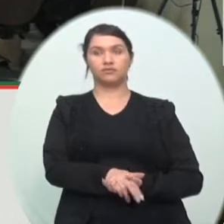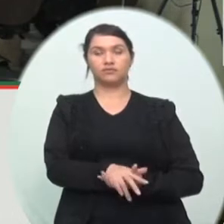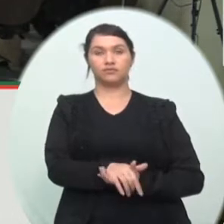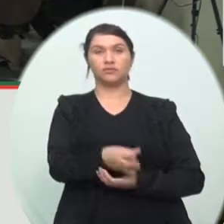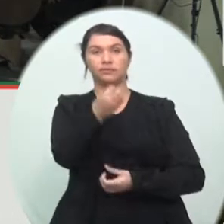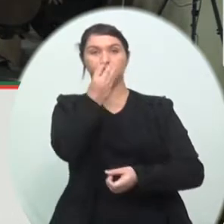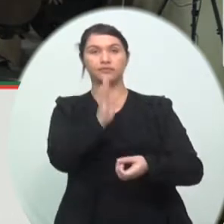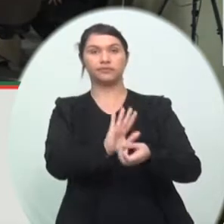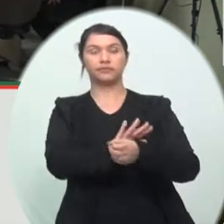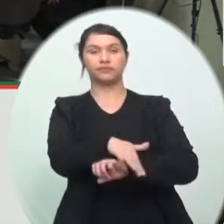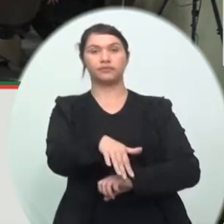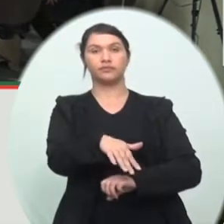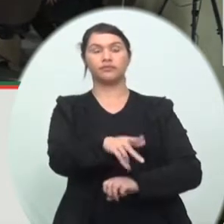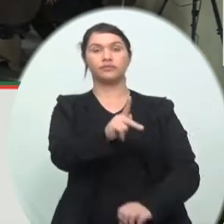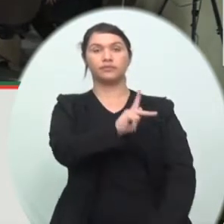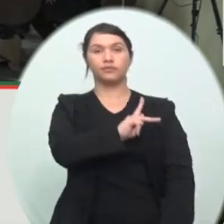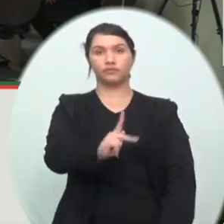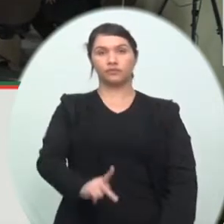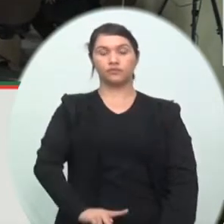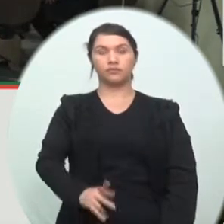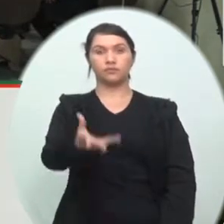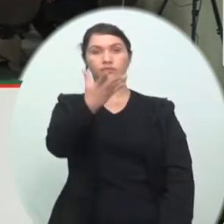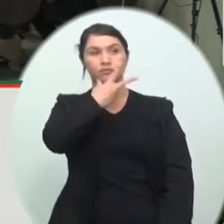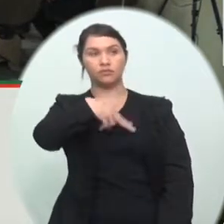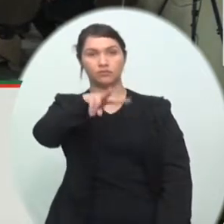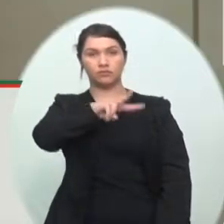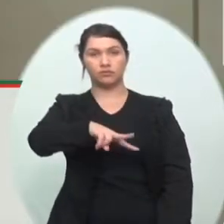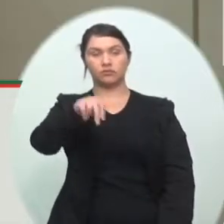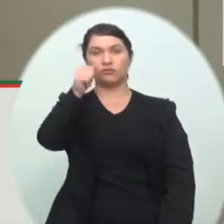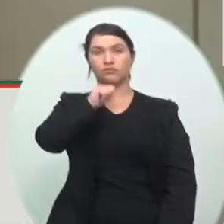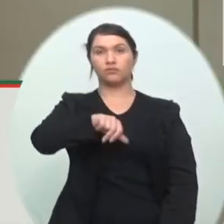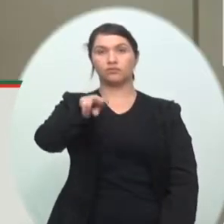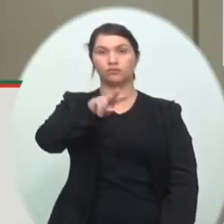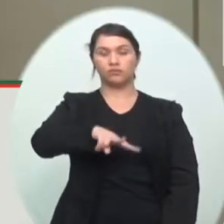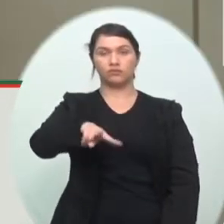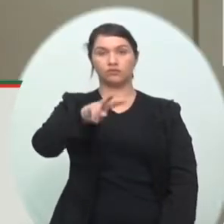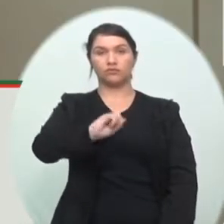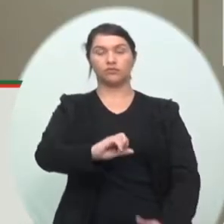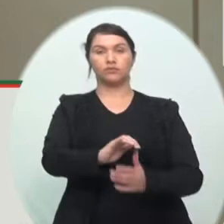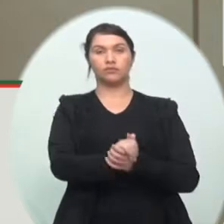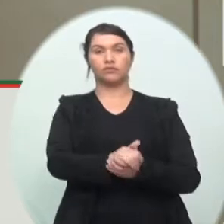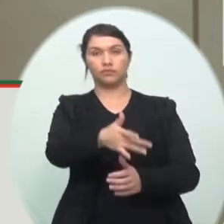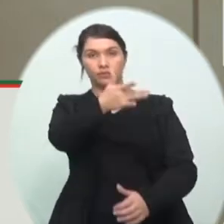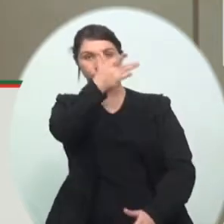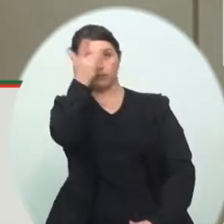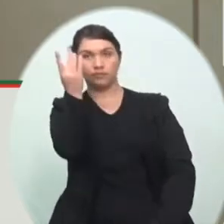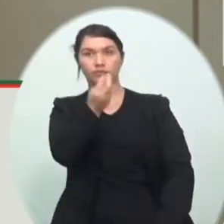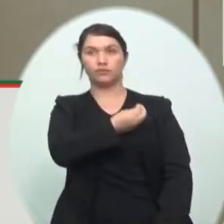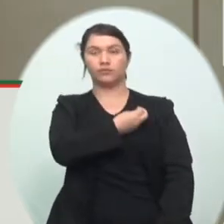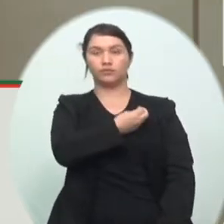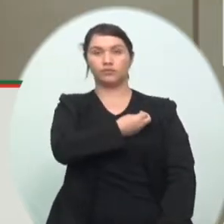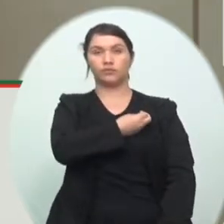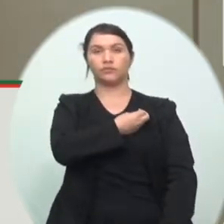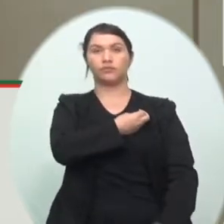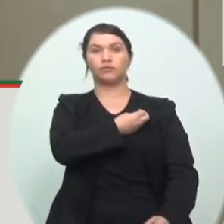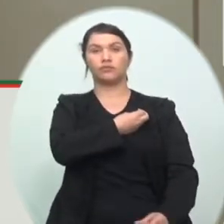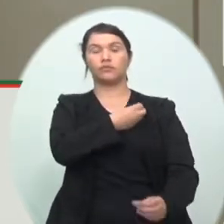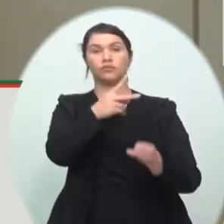Boa noite, senhor presidente, senhores vereadores, vereadoras, ao público presente nessa casa,